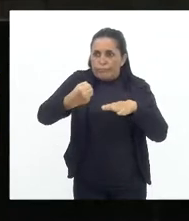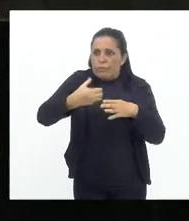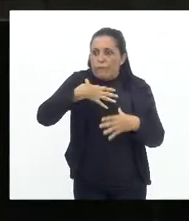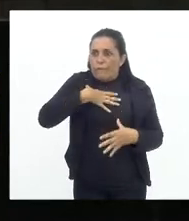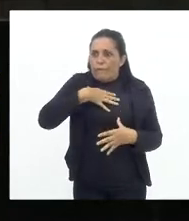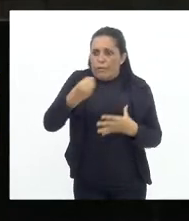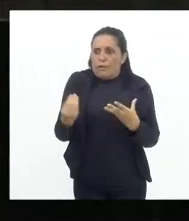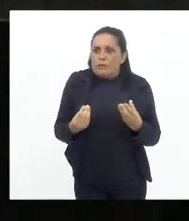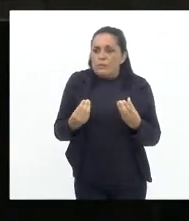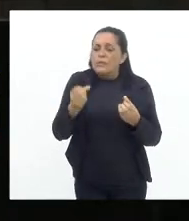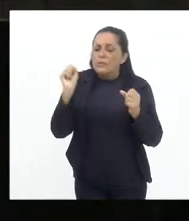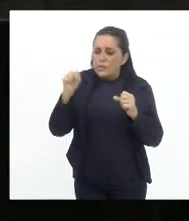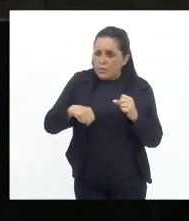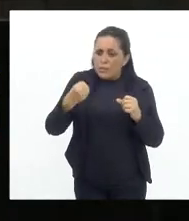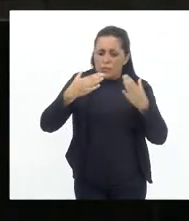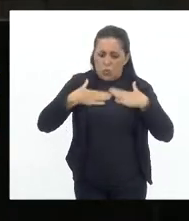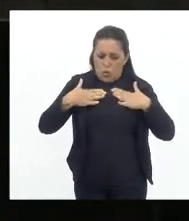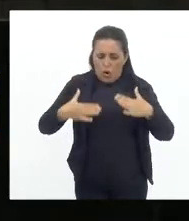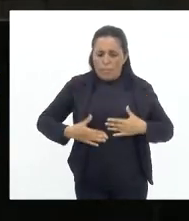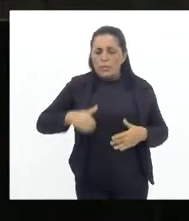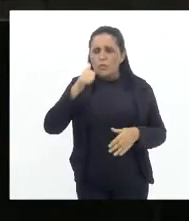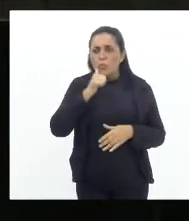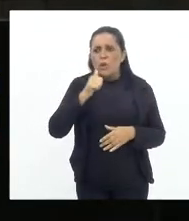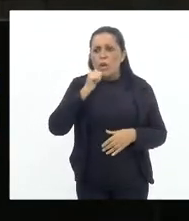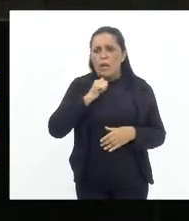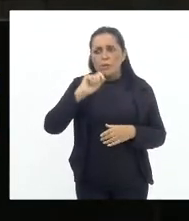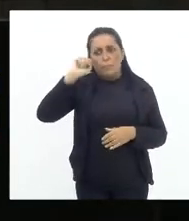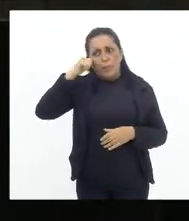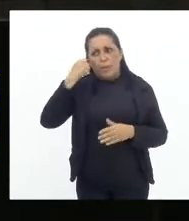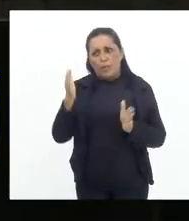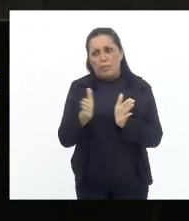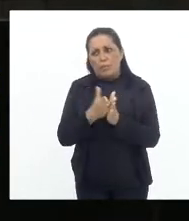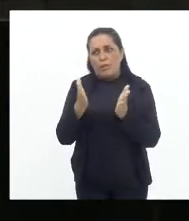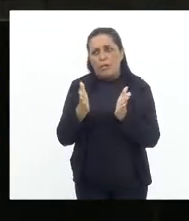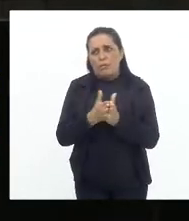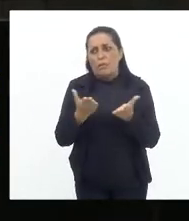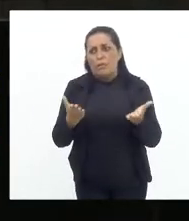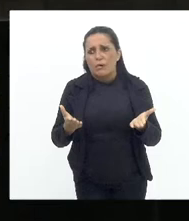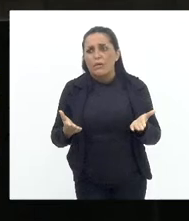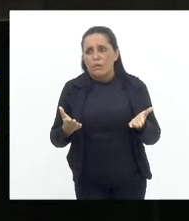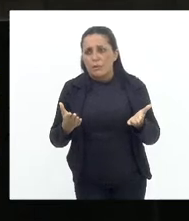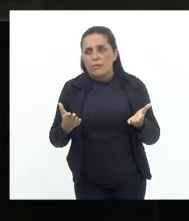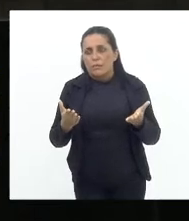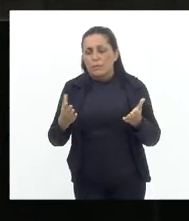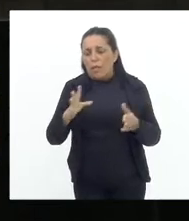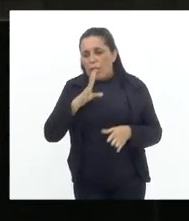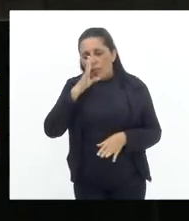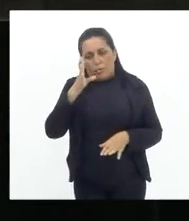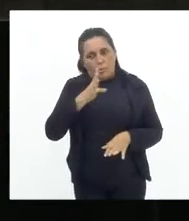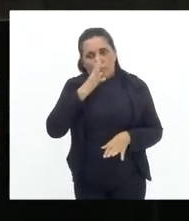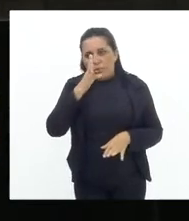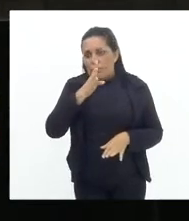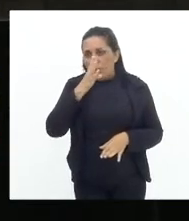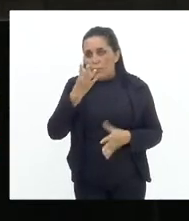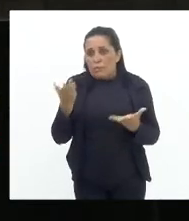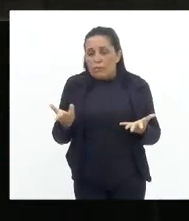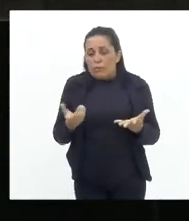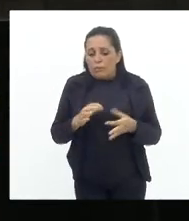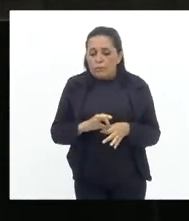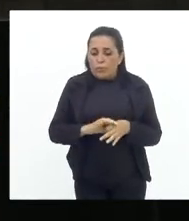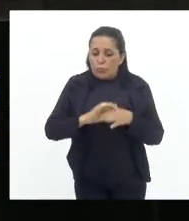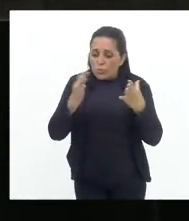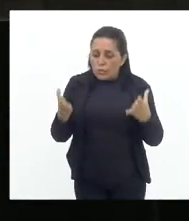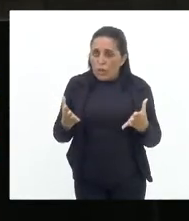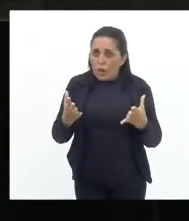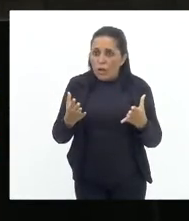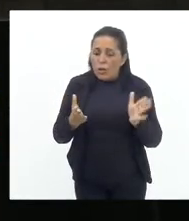colocado sobre os corpos de mulheres pretas pobres numa situação completamente absurda então não deixar e não